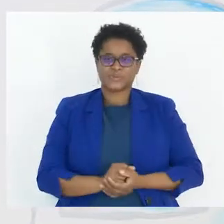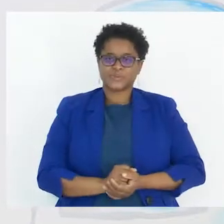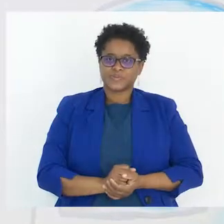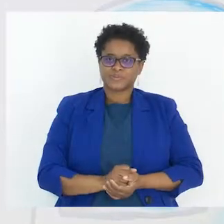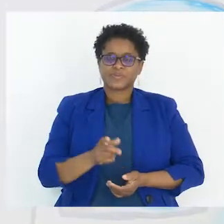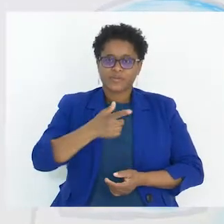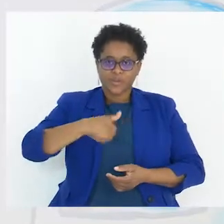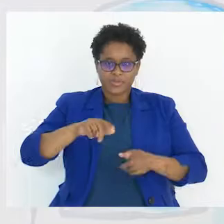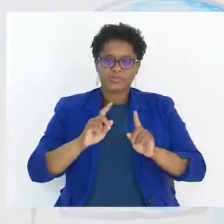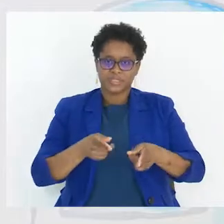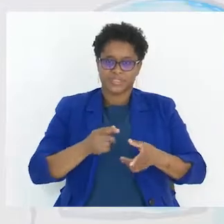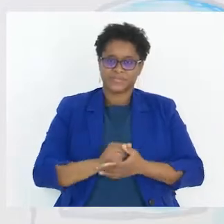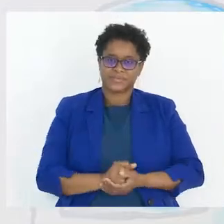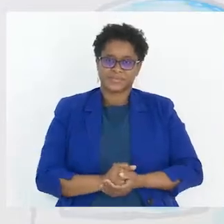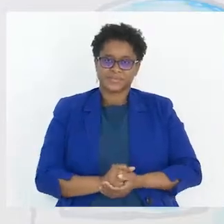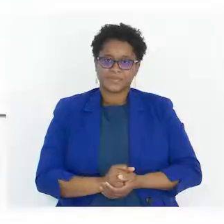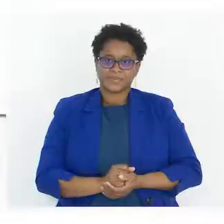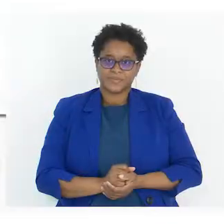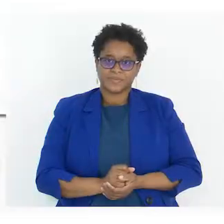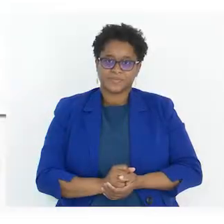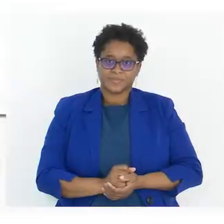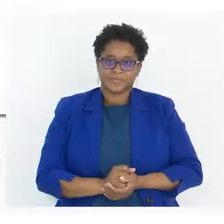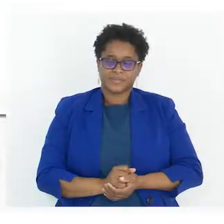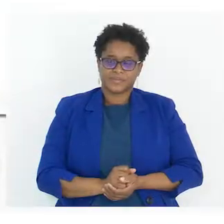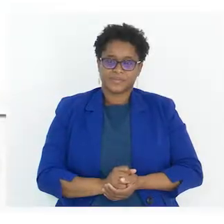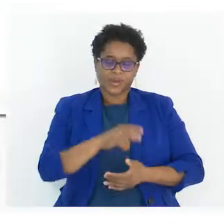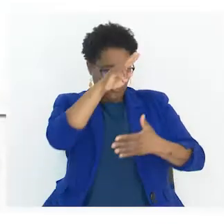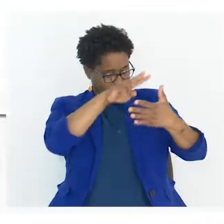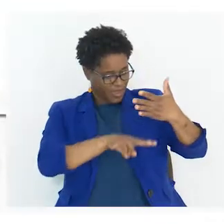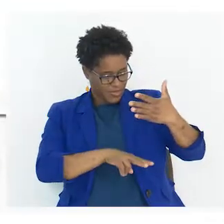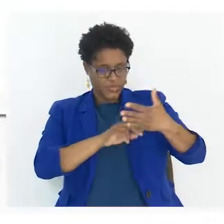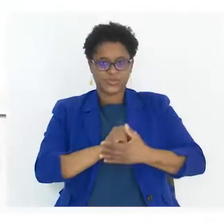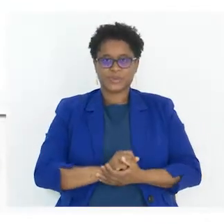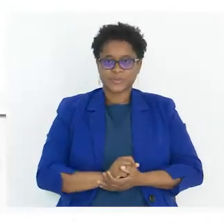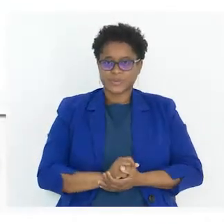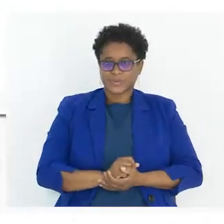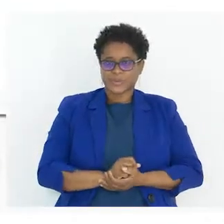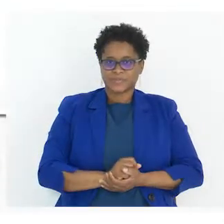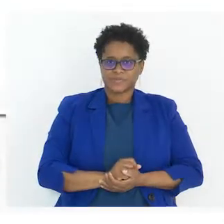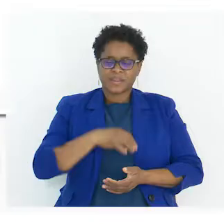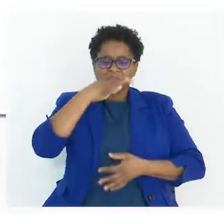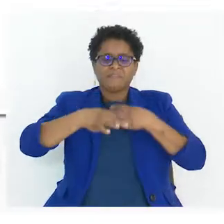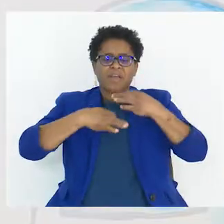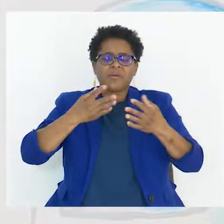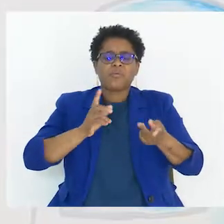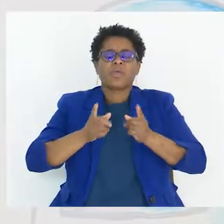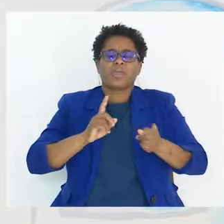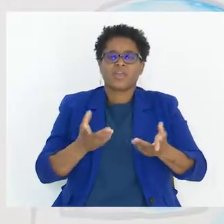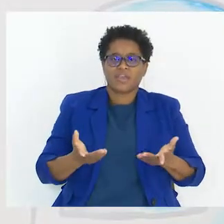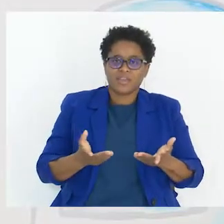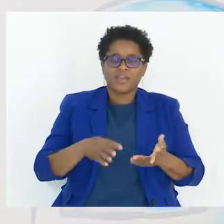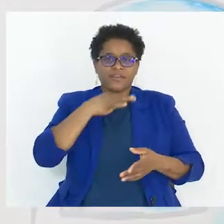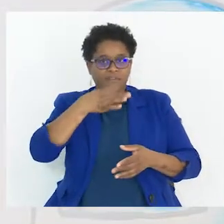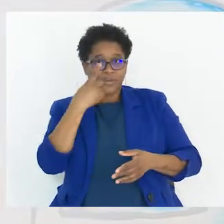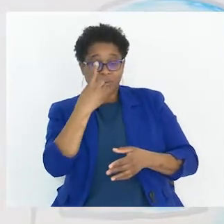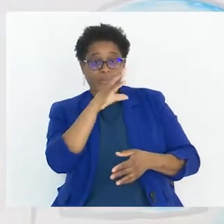texto. Vamos lá. O texto fala de quê? Fala de um